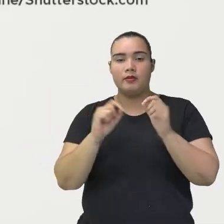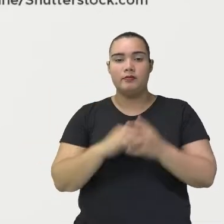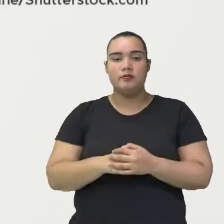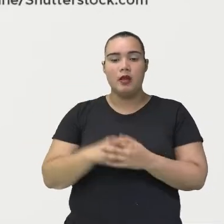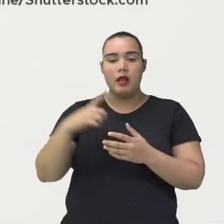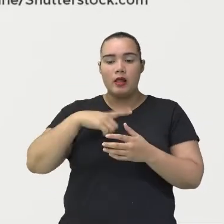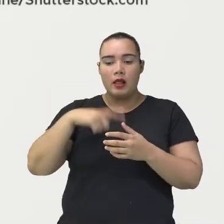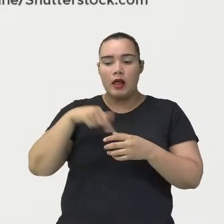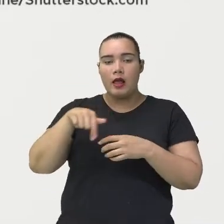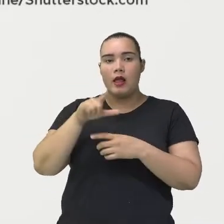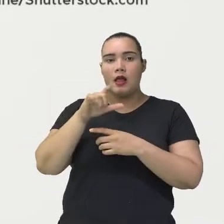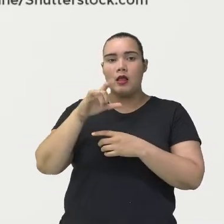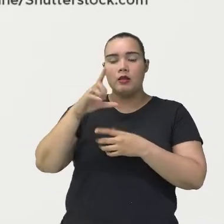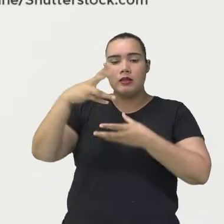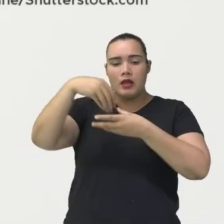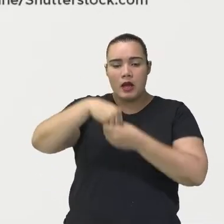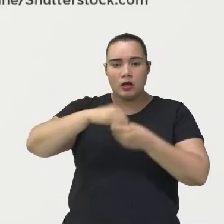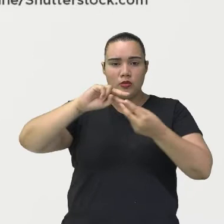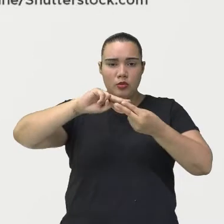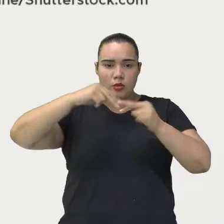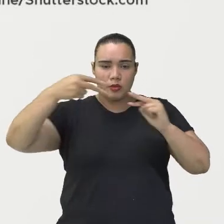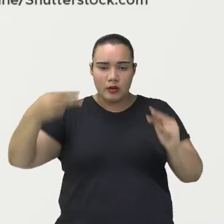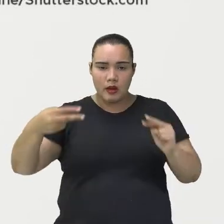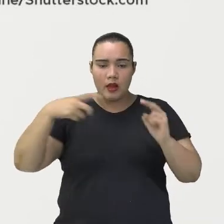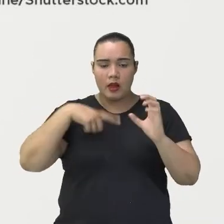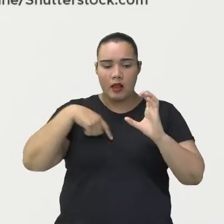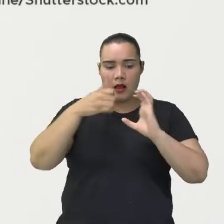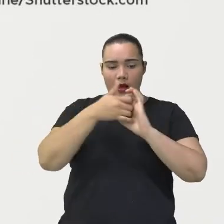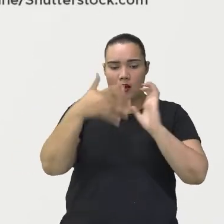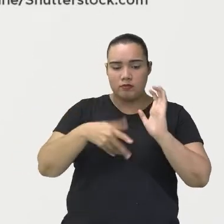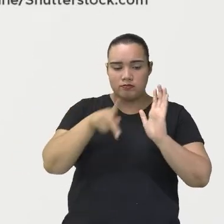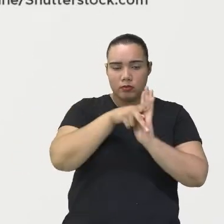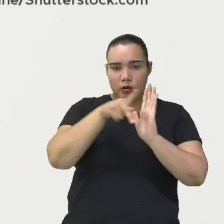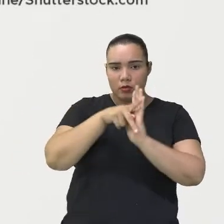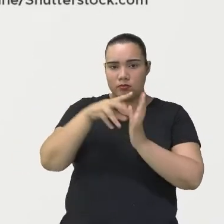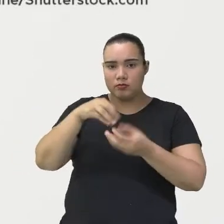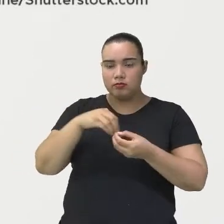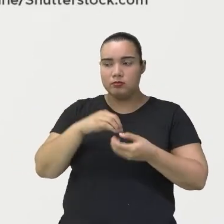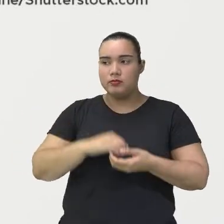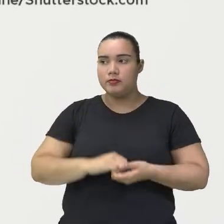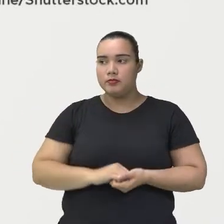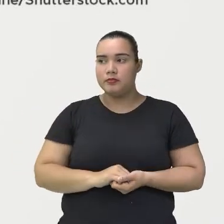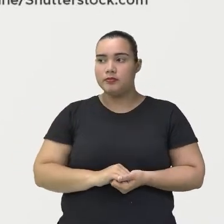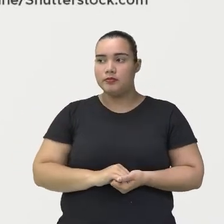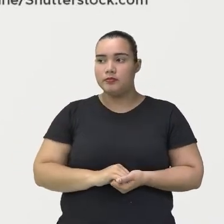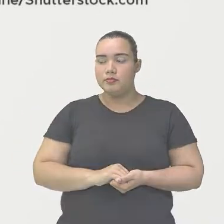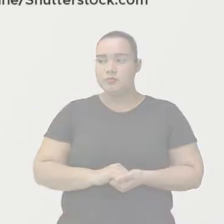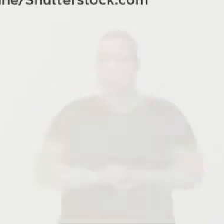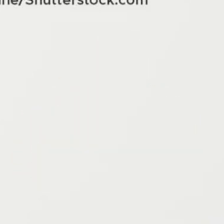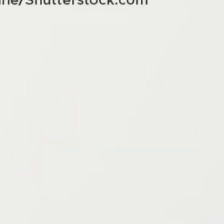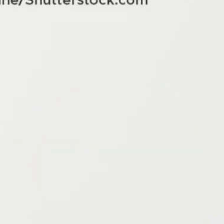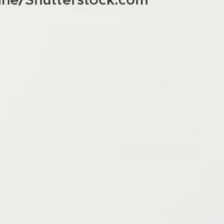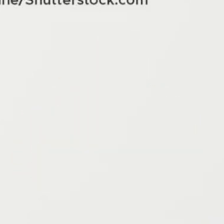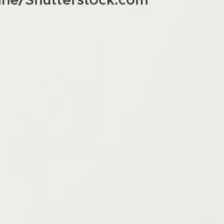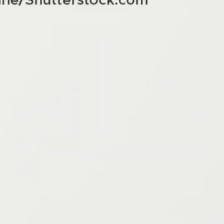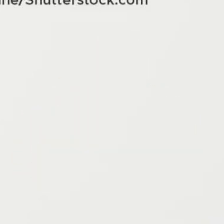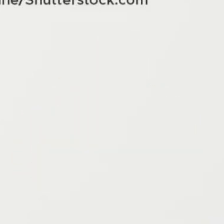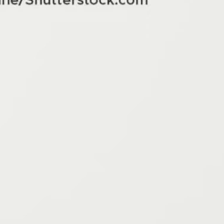bases nitrogenadas do DNA, que vocês já conhecem, que elas se encaixam